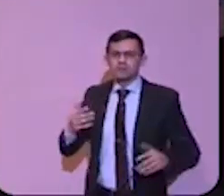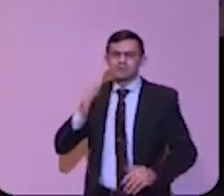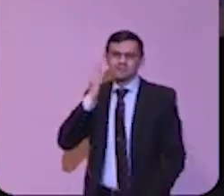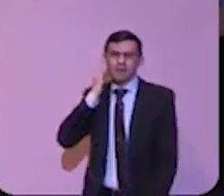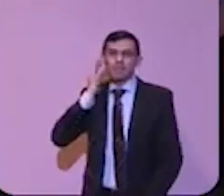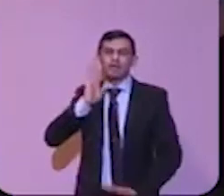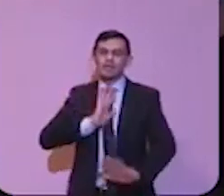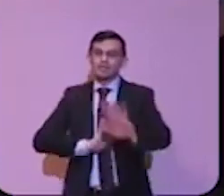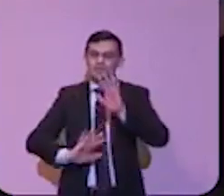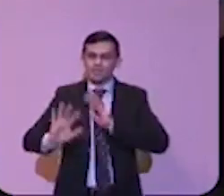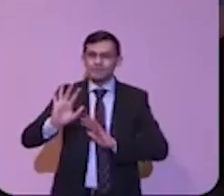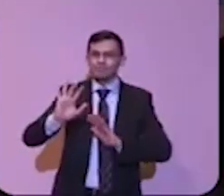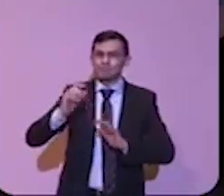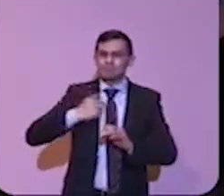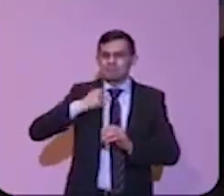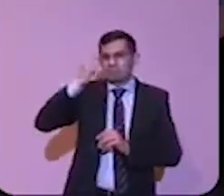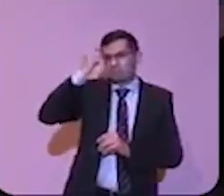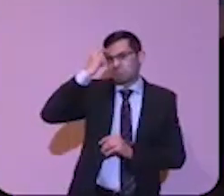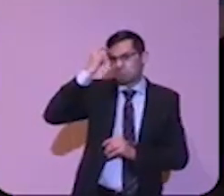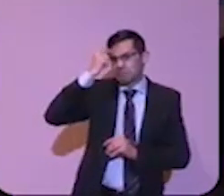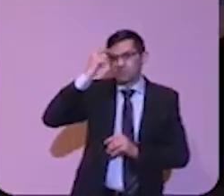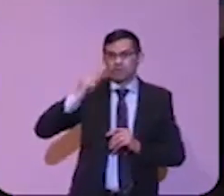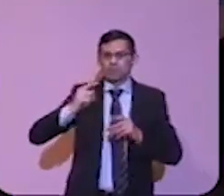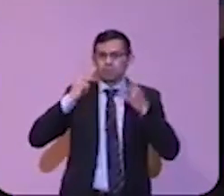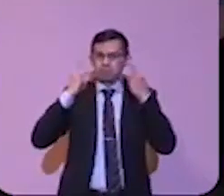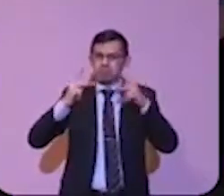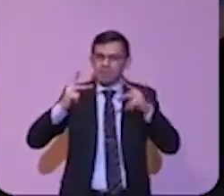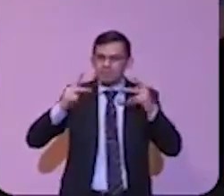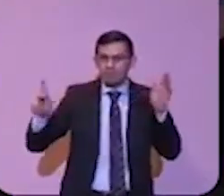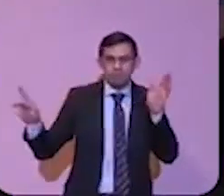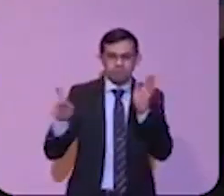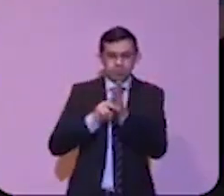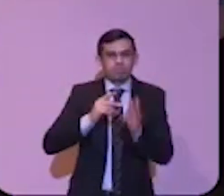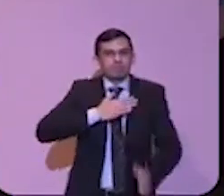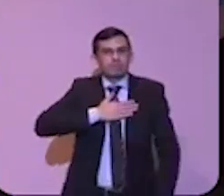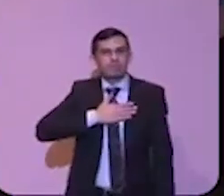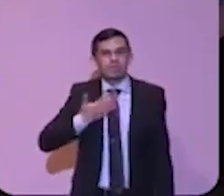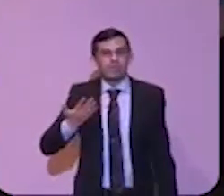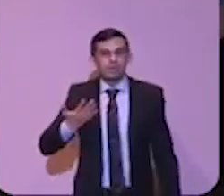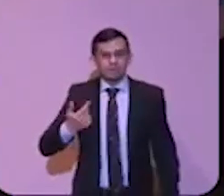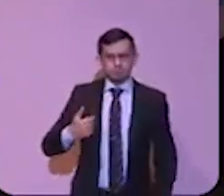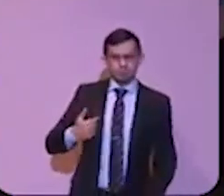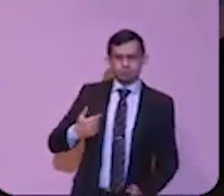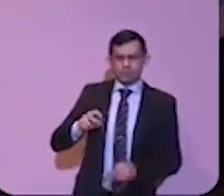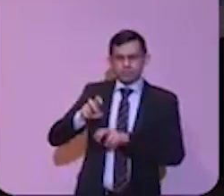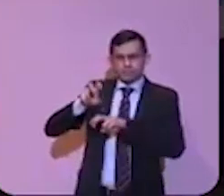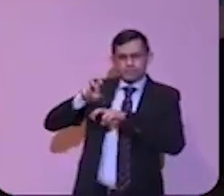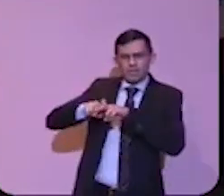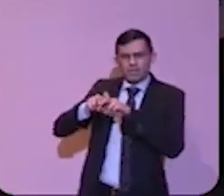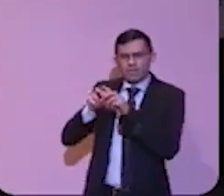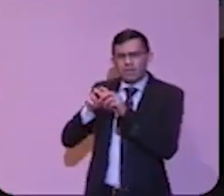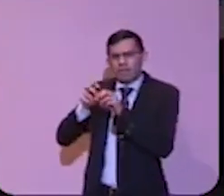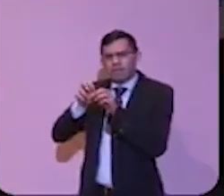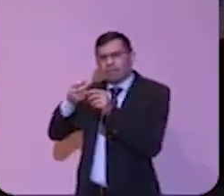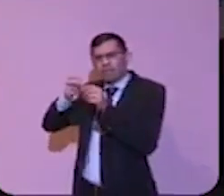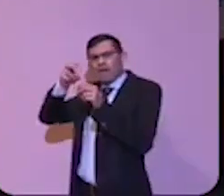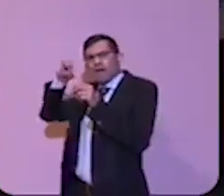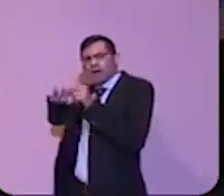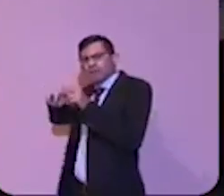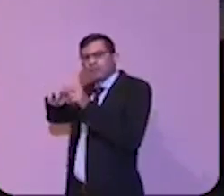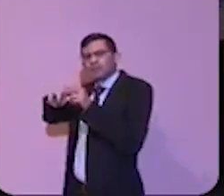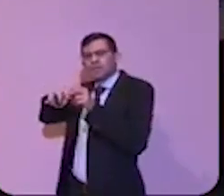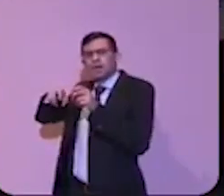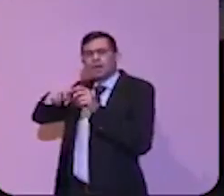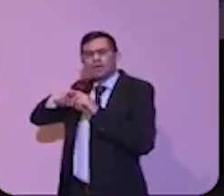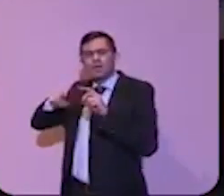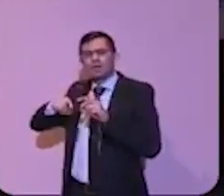aquela mensagem encomendada? Aquele dia estava encomendada para mim. E eu estava bem atrás, assim, sentado no